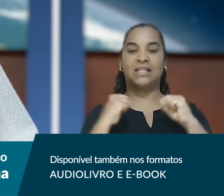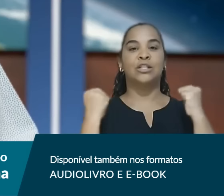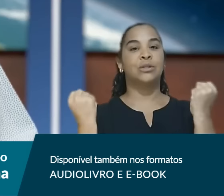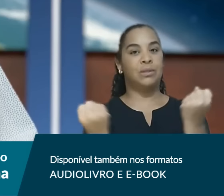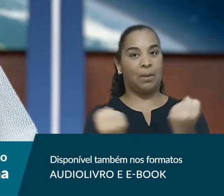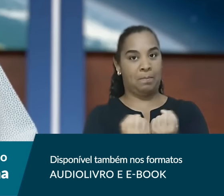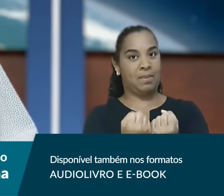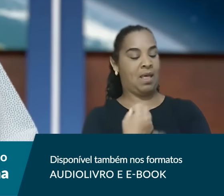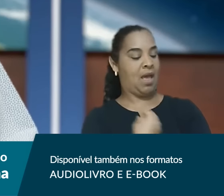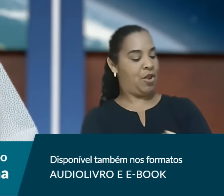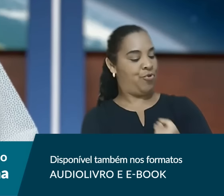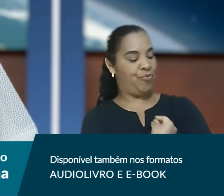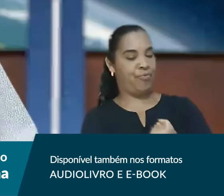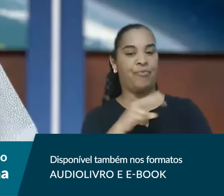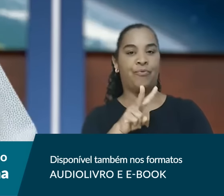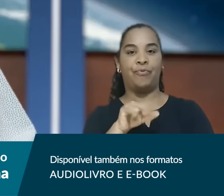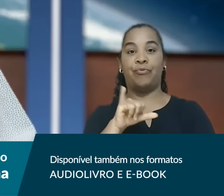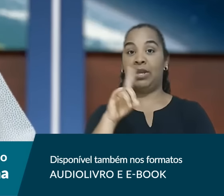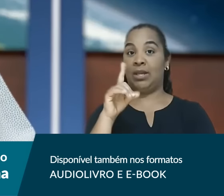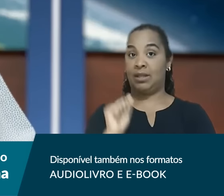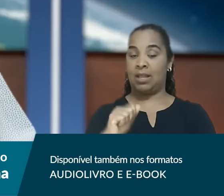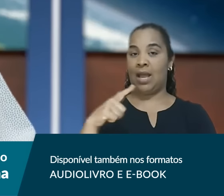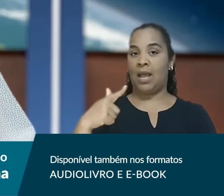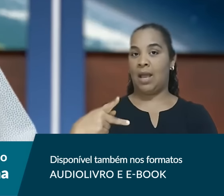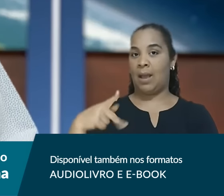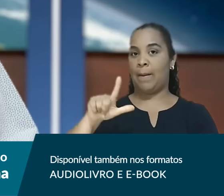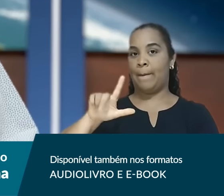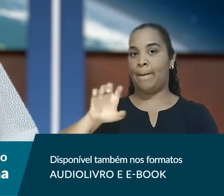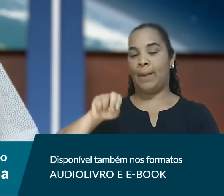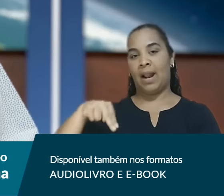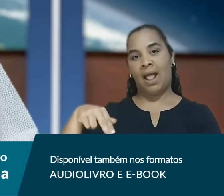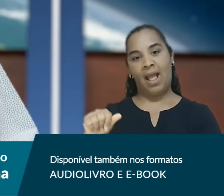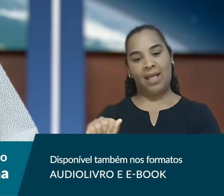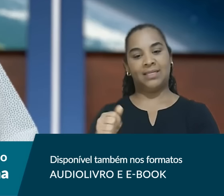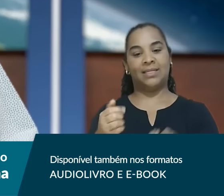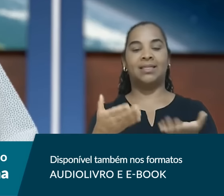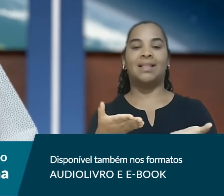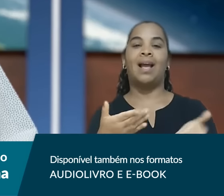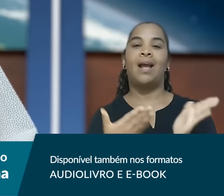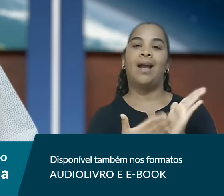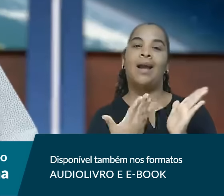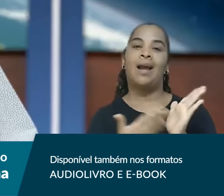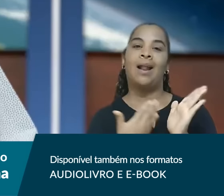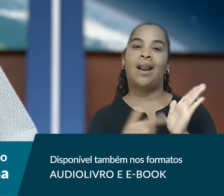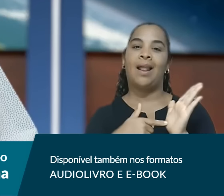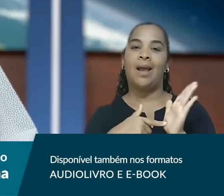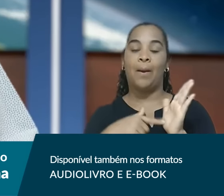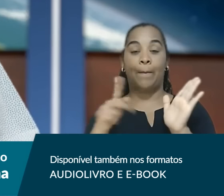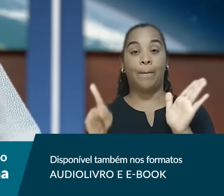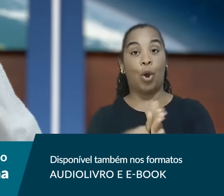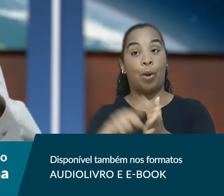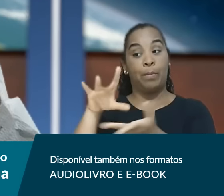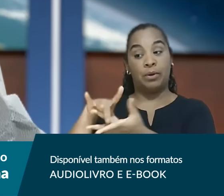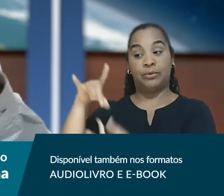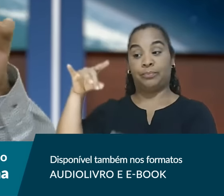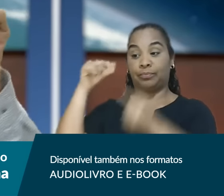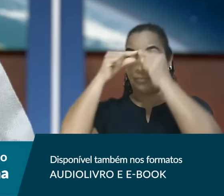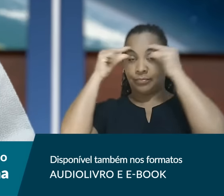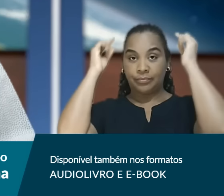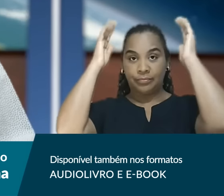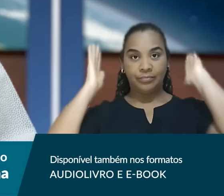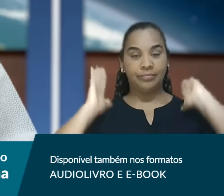Vida Plena A última A mais recente Obra editada Pelo Espírito Joana de Ângeles Como disse